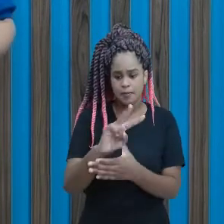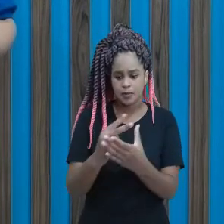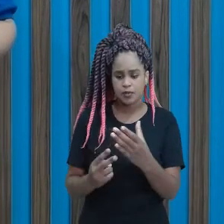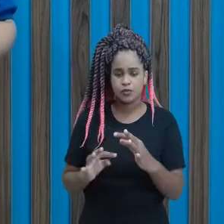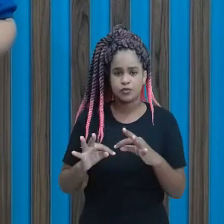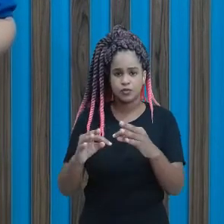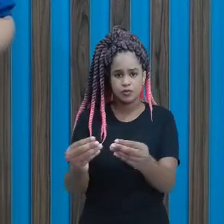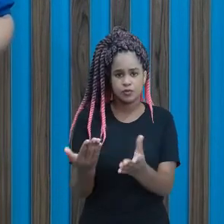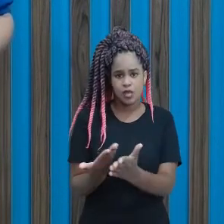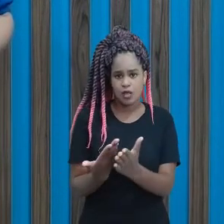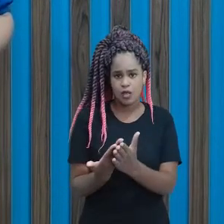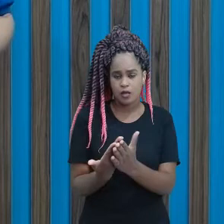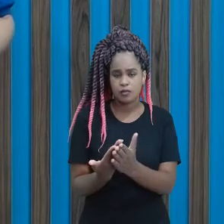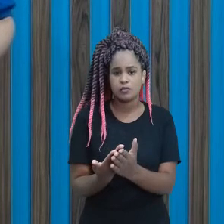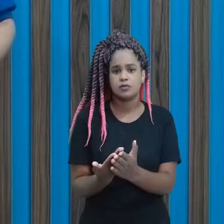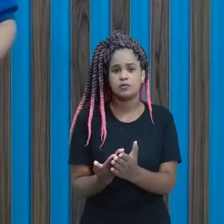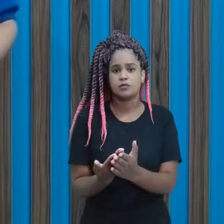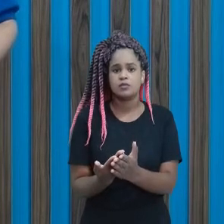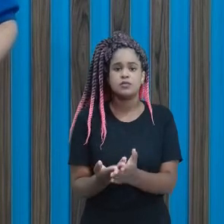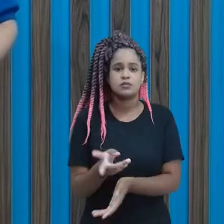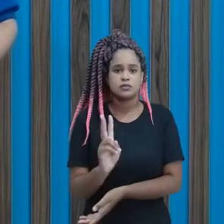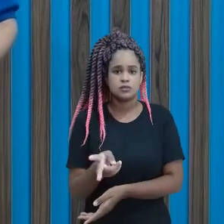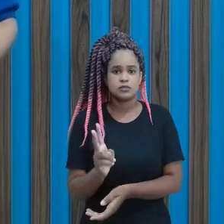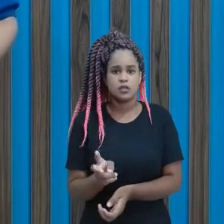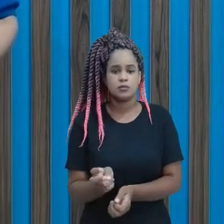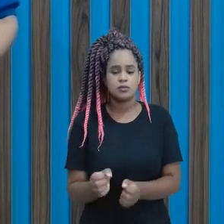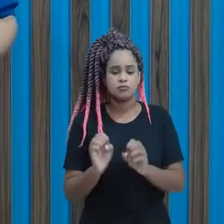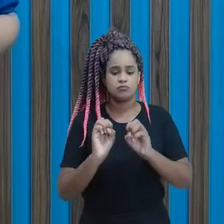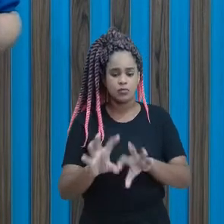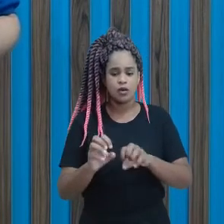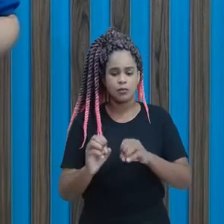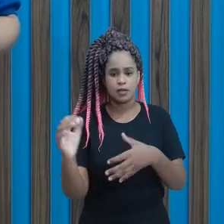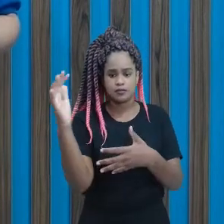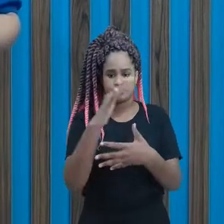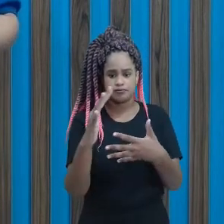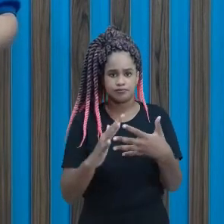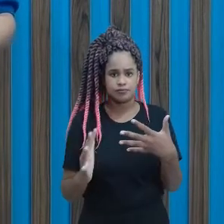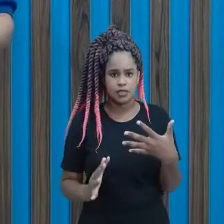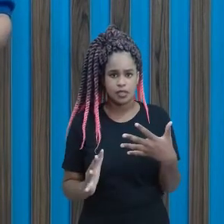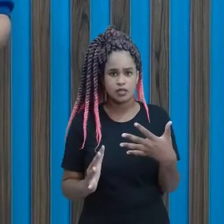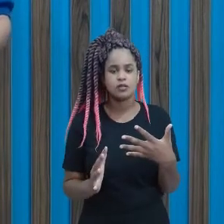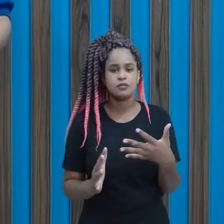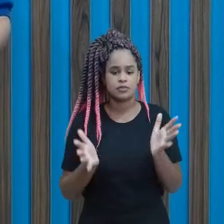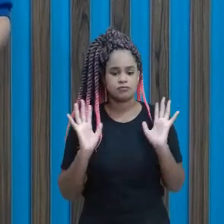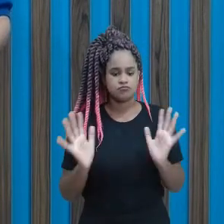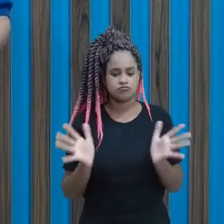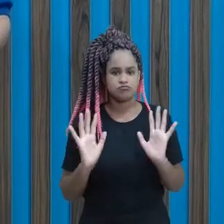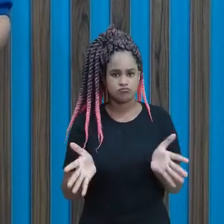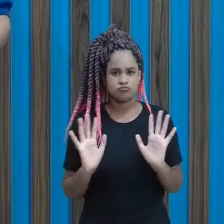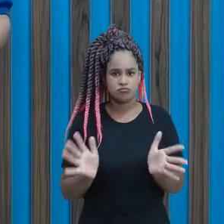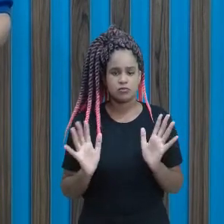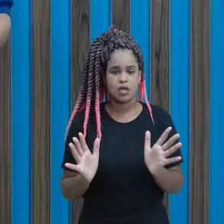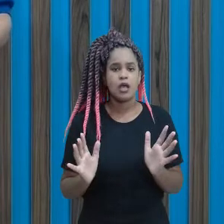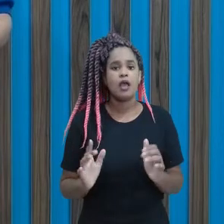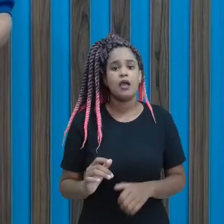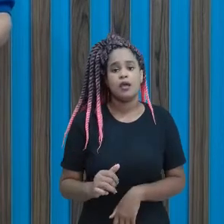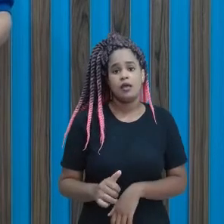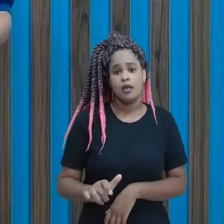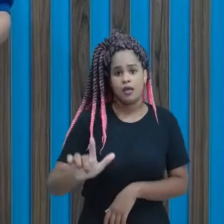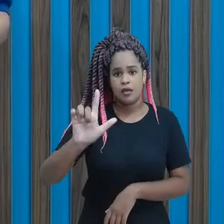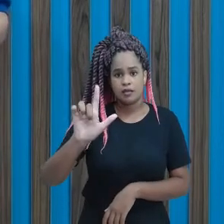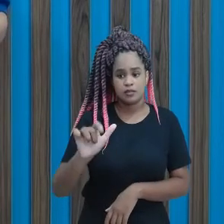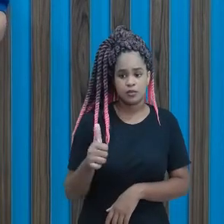aulas, elas são ministradas em língua de sinais, na primeira língua do surdo, não é?